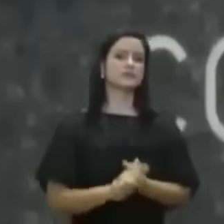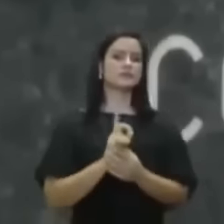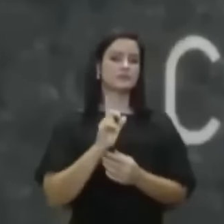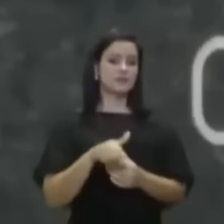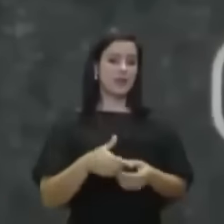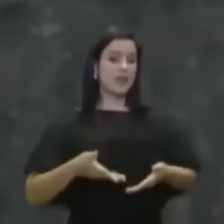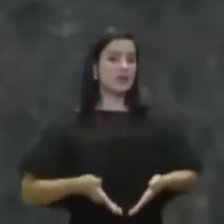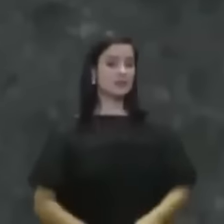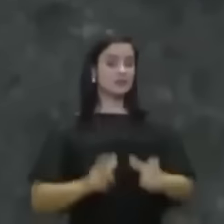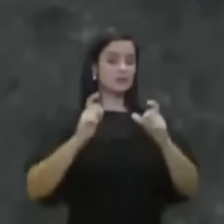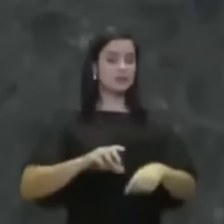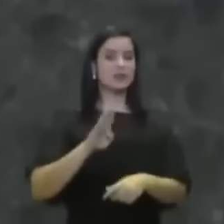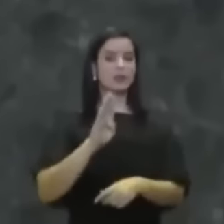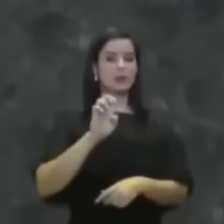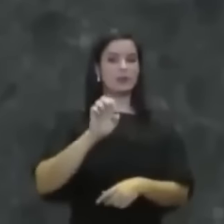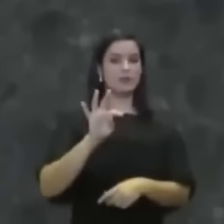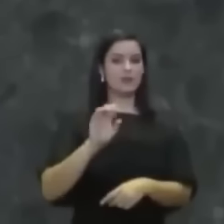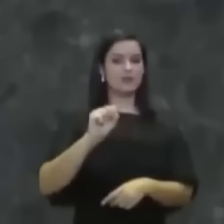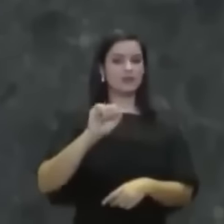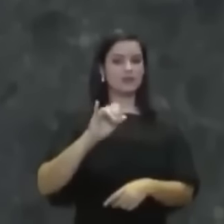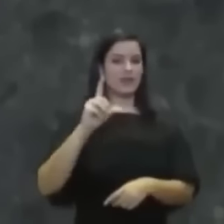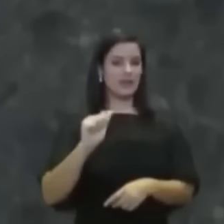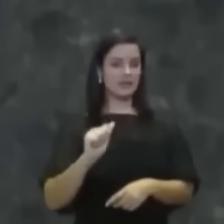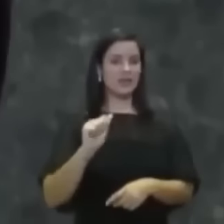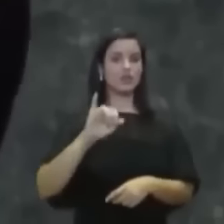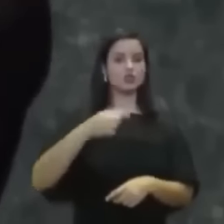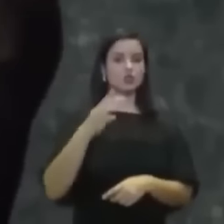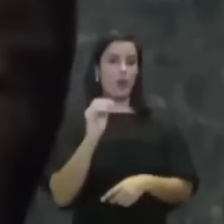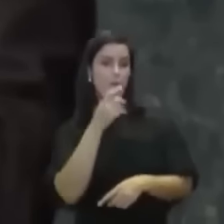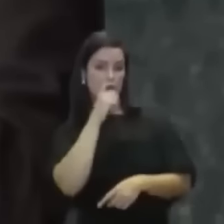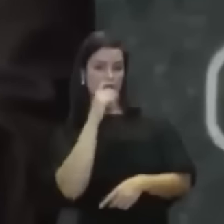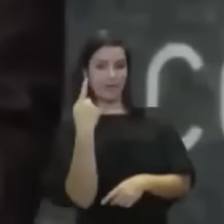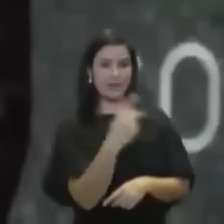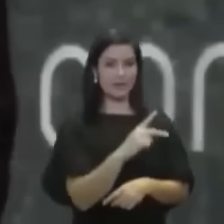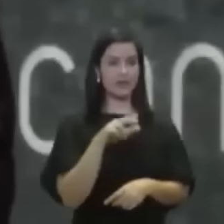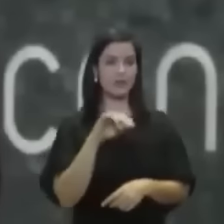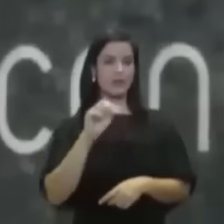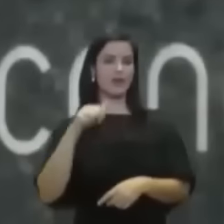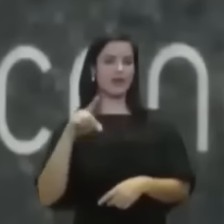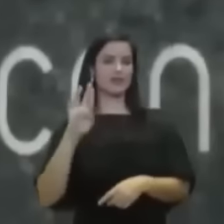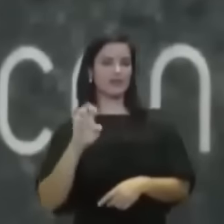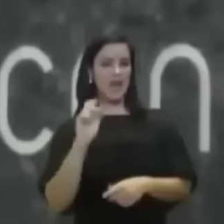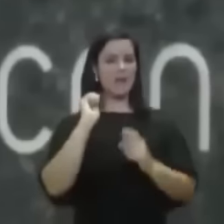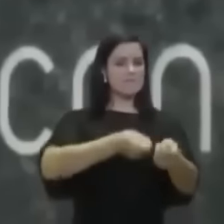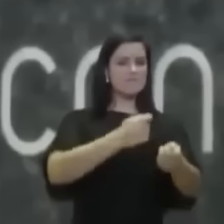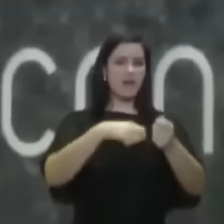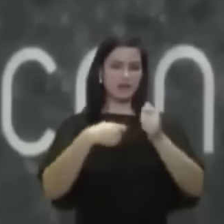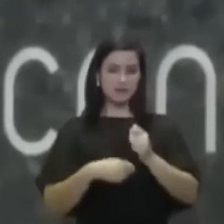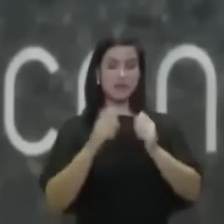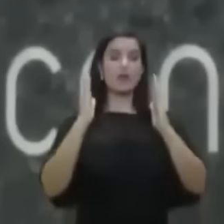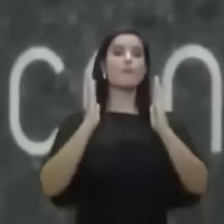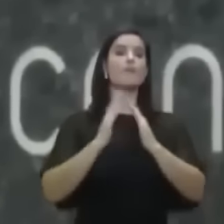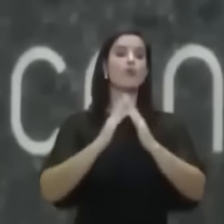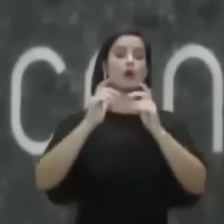que nasceu em Betsaida, filho de João, irmão de André, casado, empresário de pesca, morador em